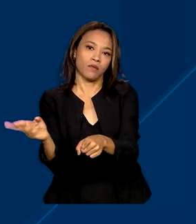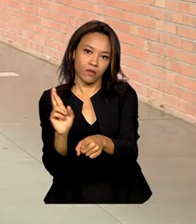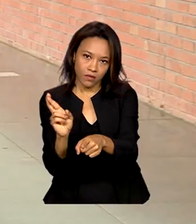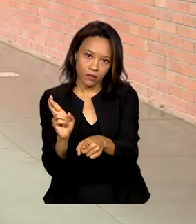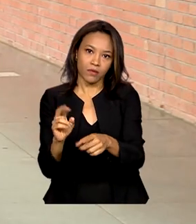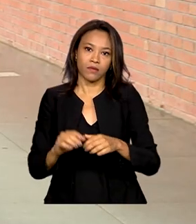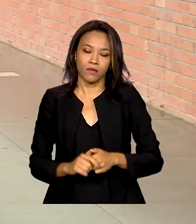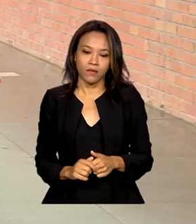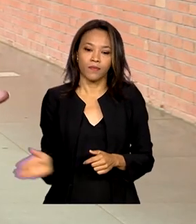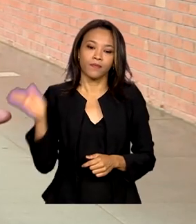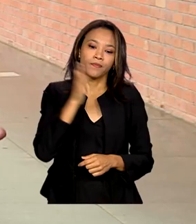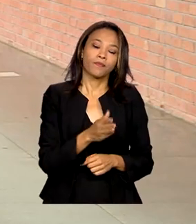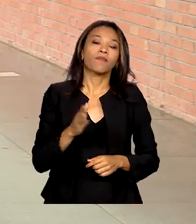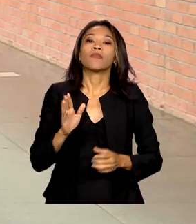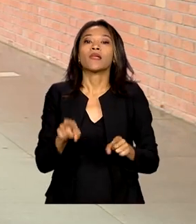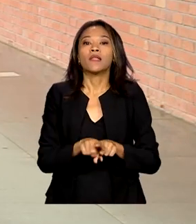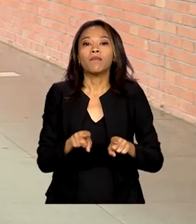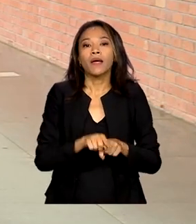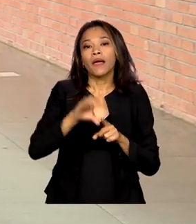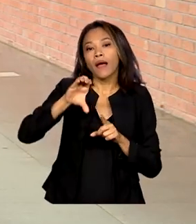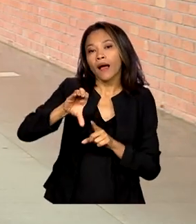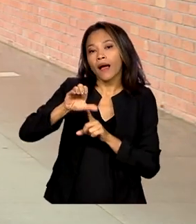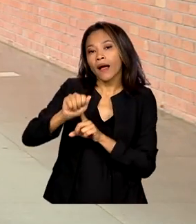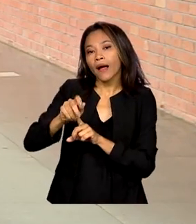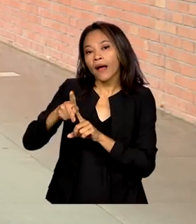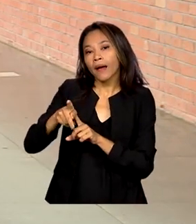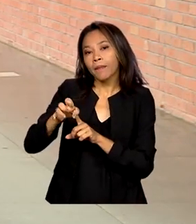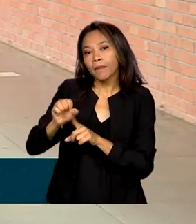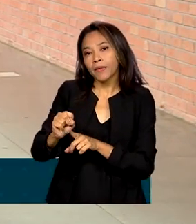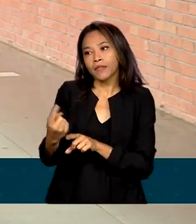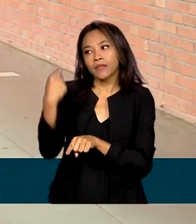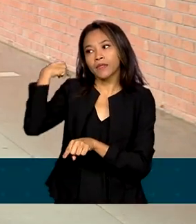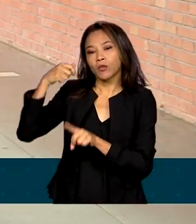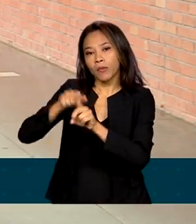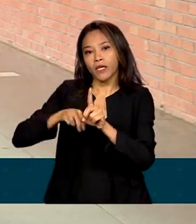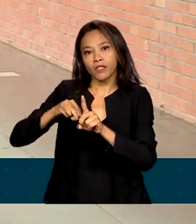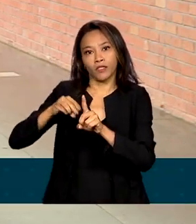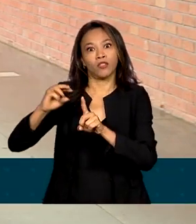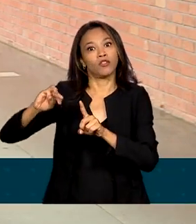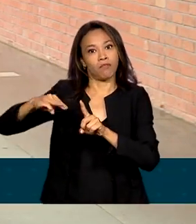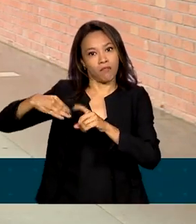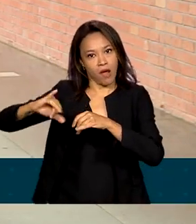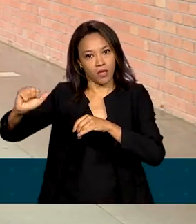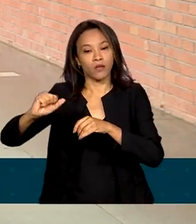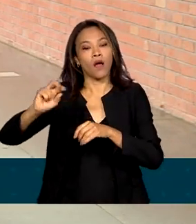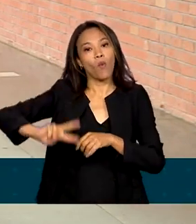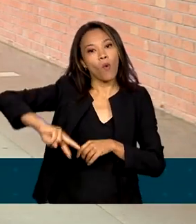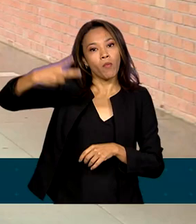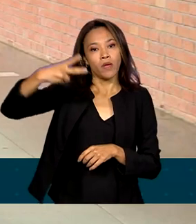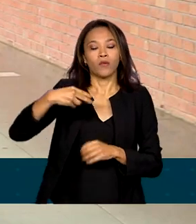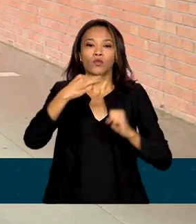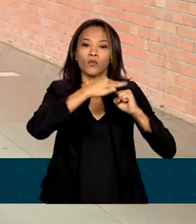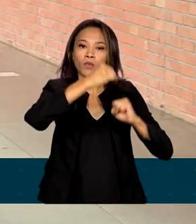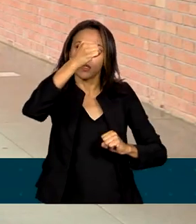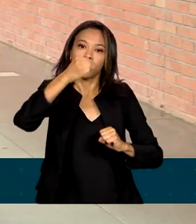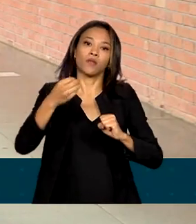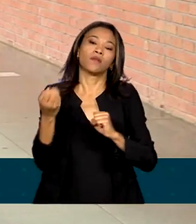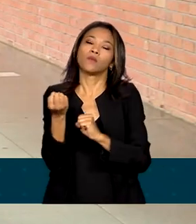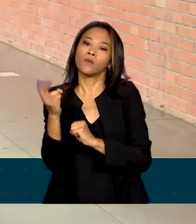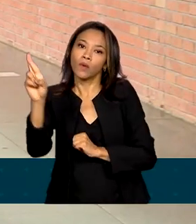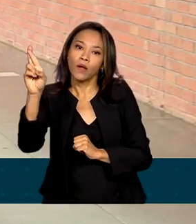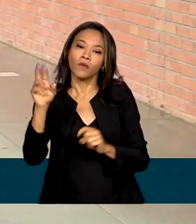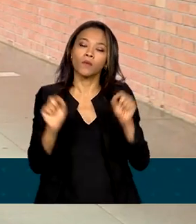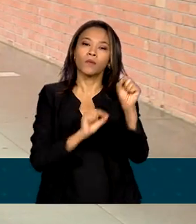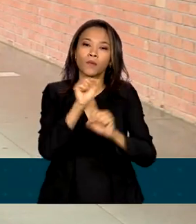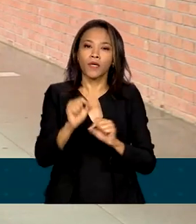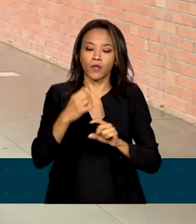R$1,4 bilhão. A CAPES também anunciou em março o aumento no número de bolsas de mestrado e doutorado concedidas pela Fundação, de